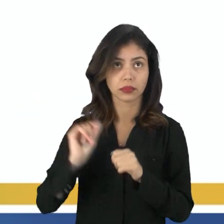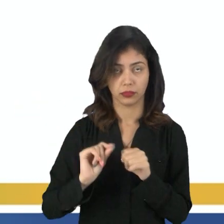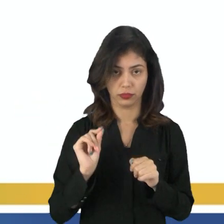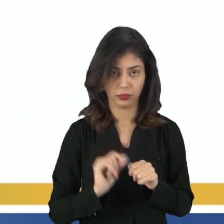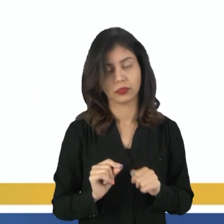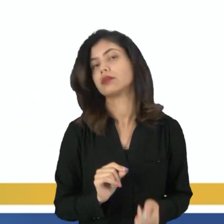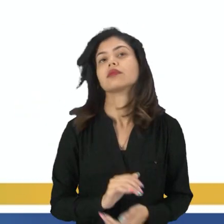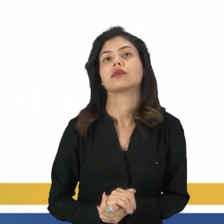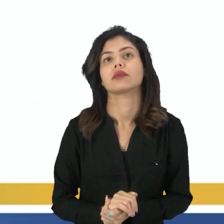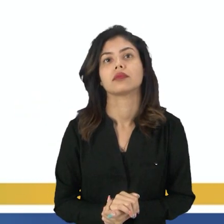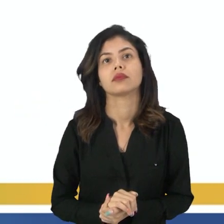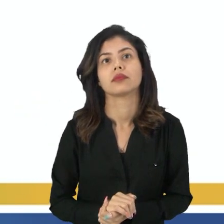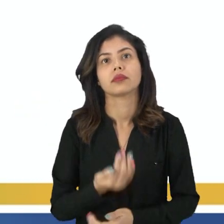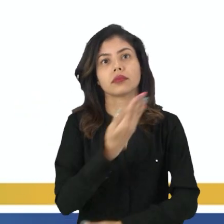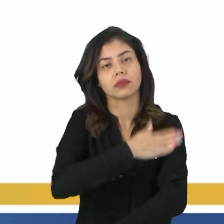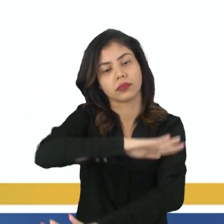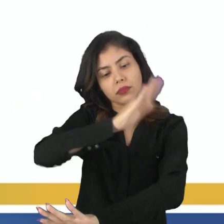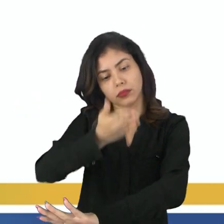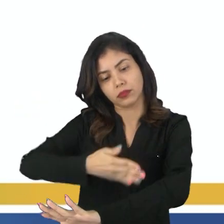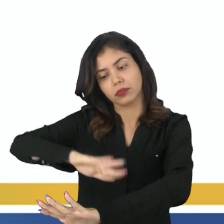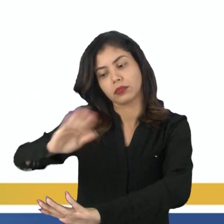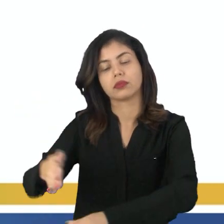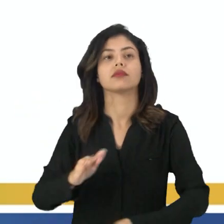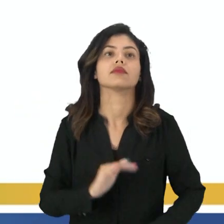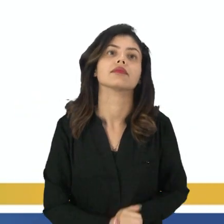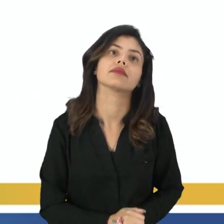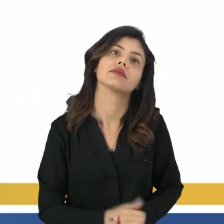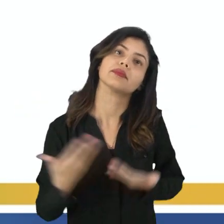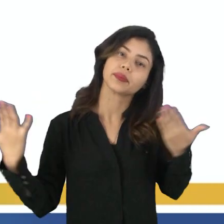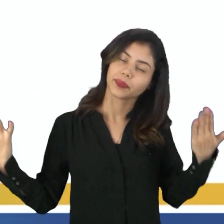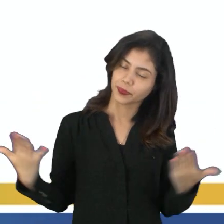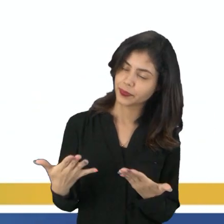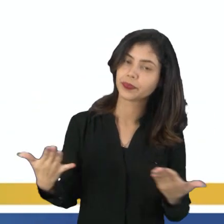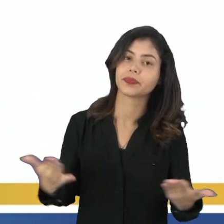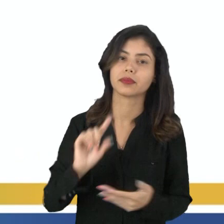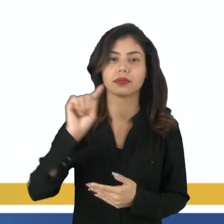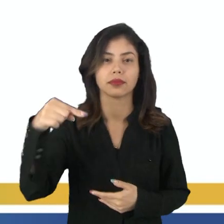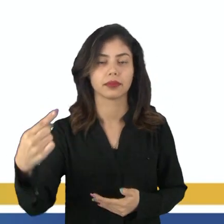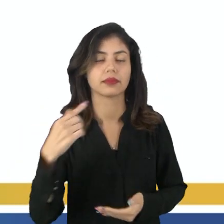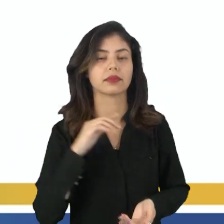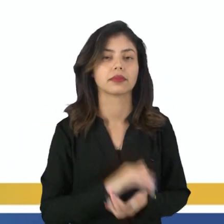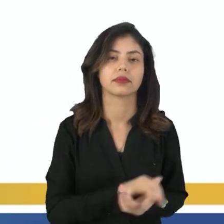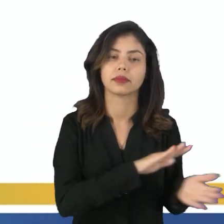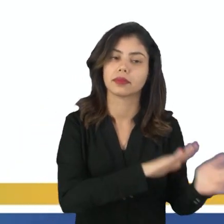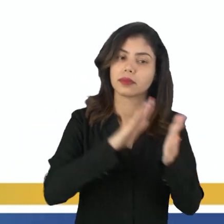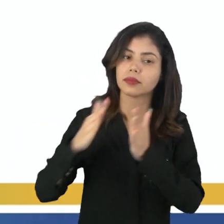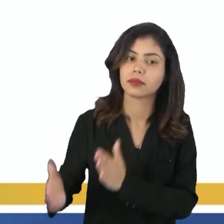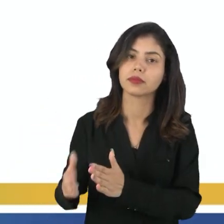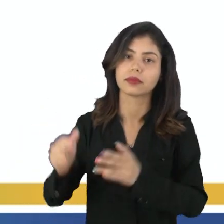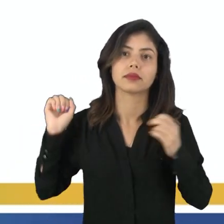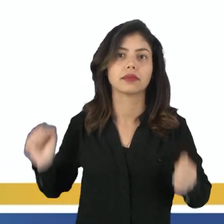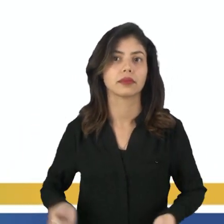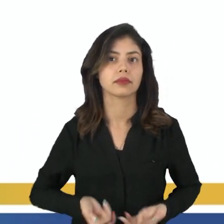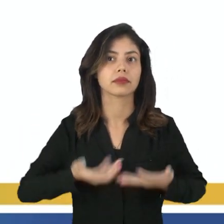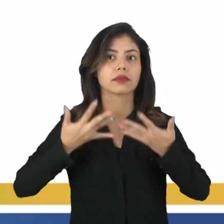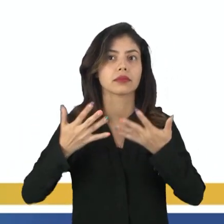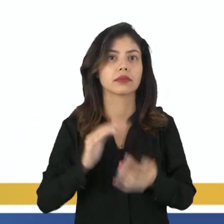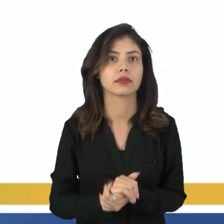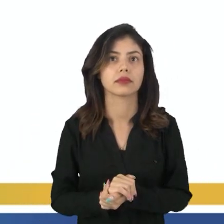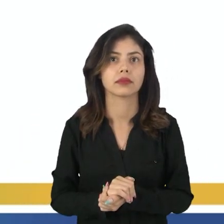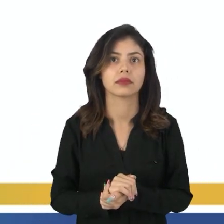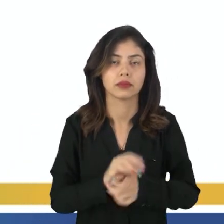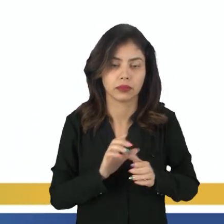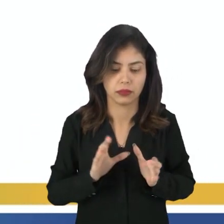em encostas de morros, né, pelos gregos, agora, né, posteriormente, passou a incorporar arcos